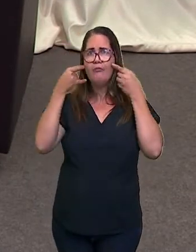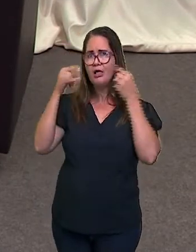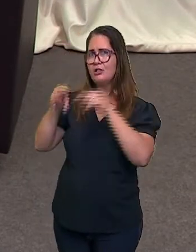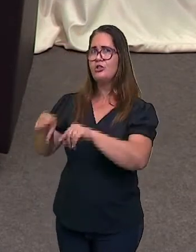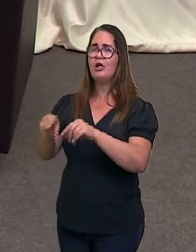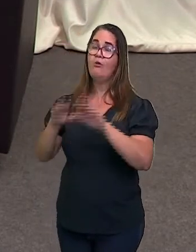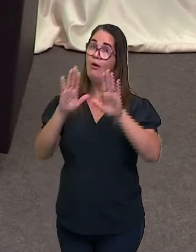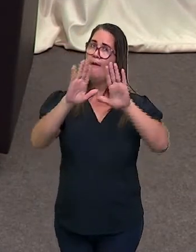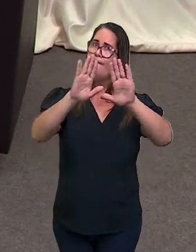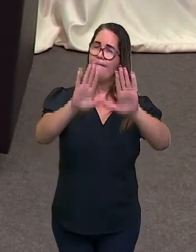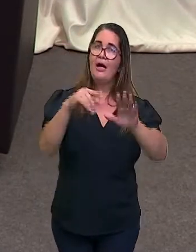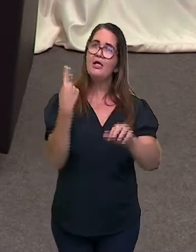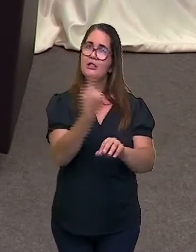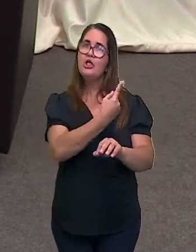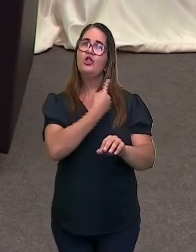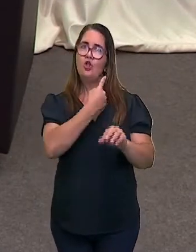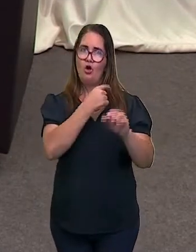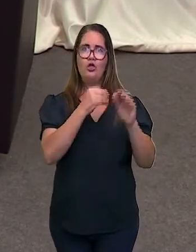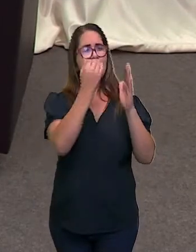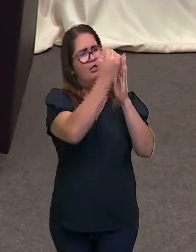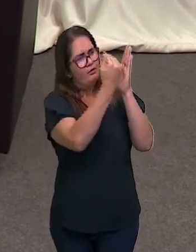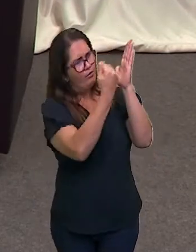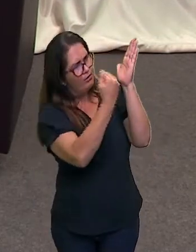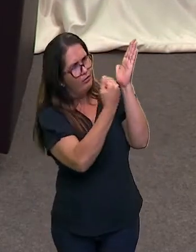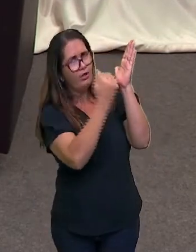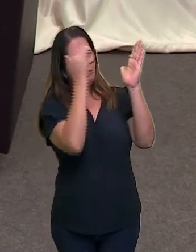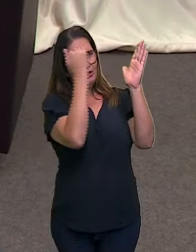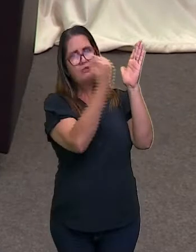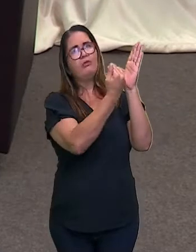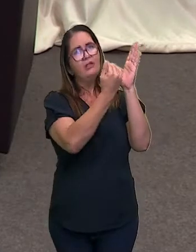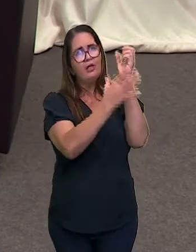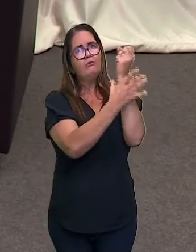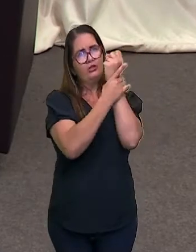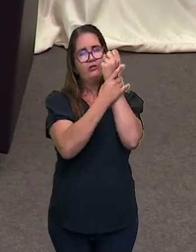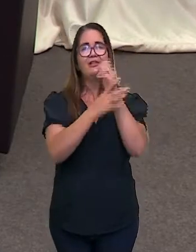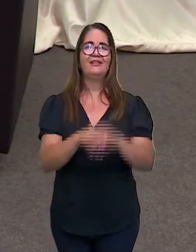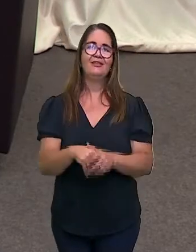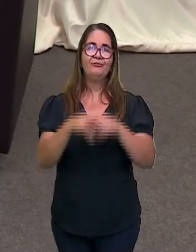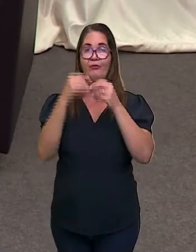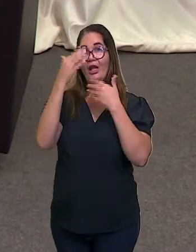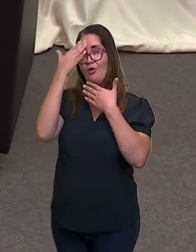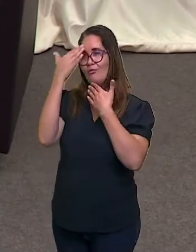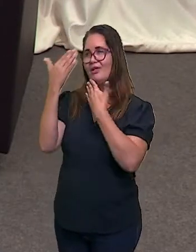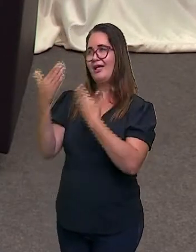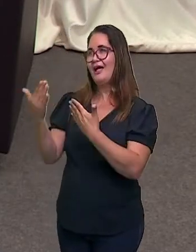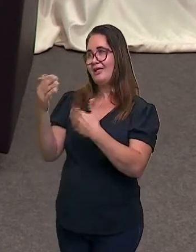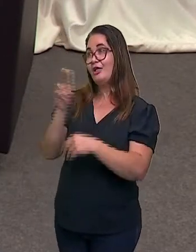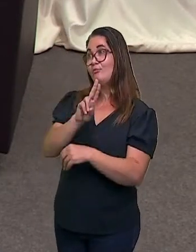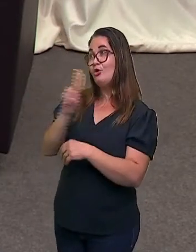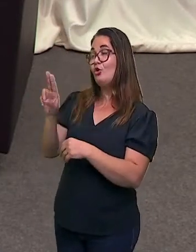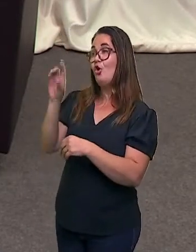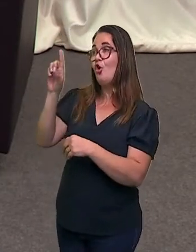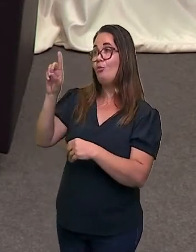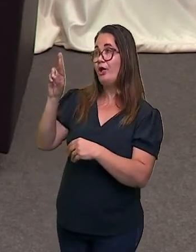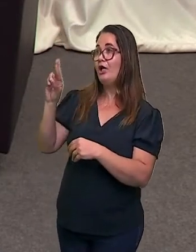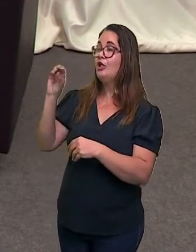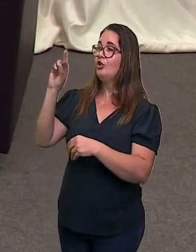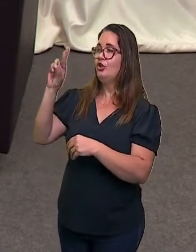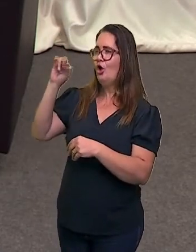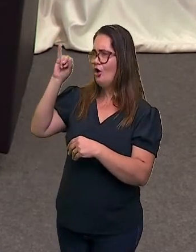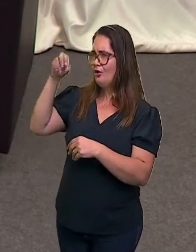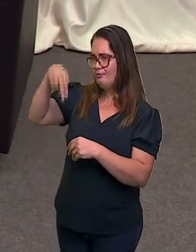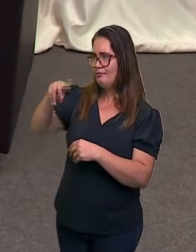de saúde. Eu gostaria que você se apresentasse e seja muito bem-vinda. Obrigada. Eu sou Doraci Eremita